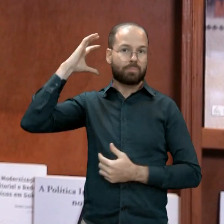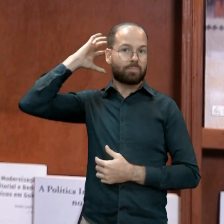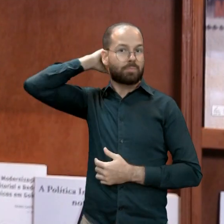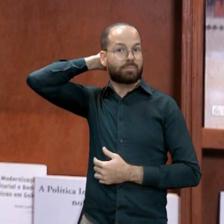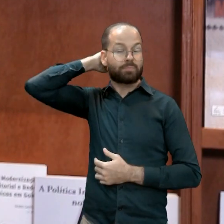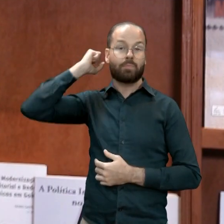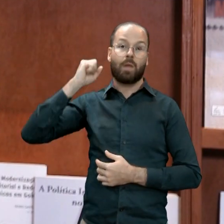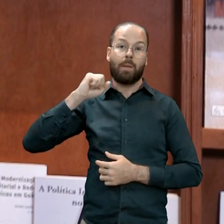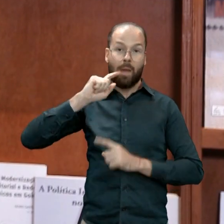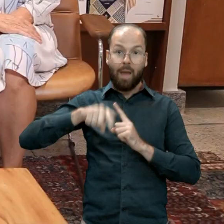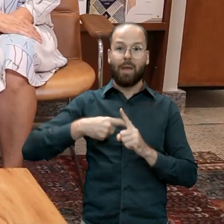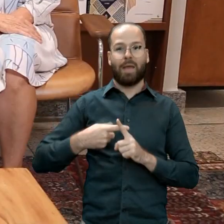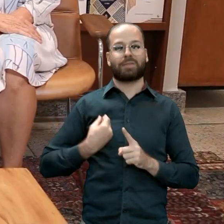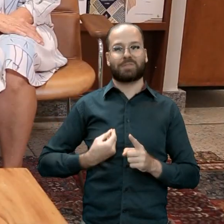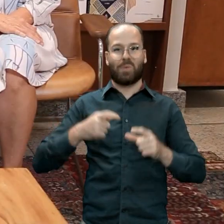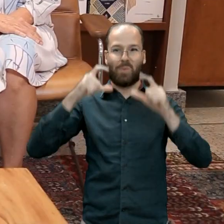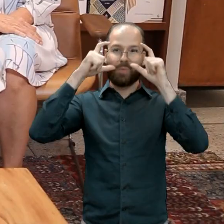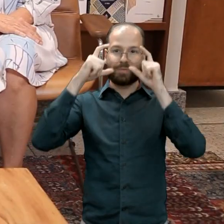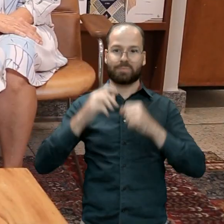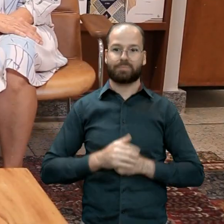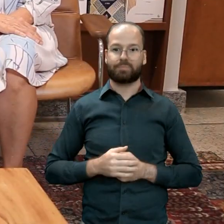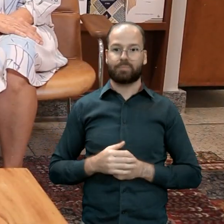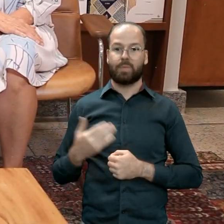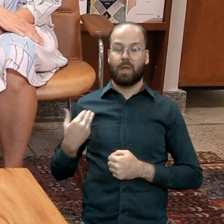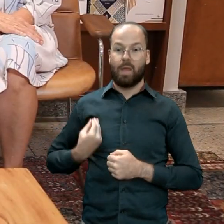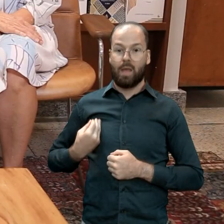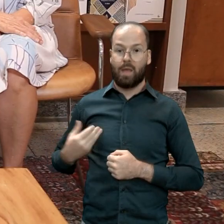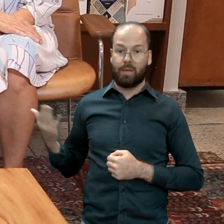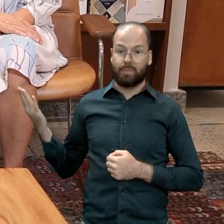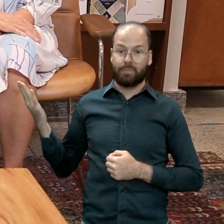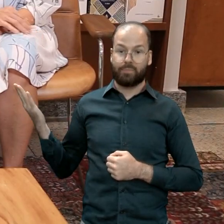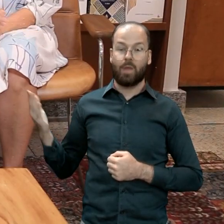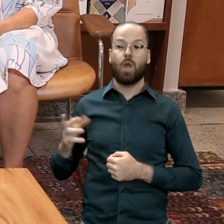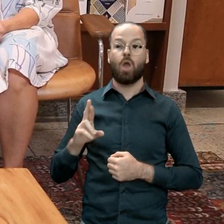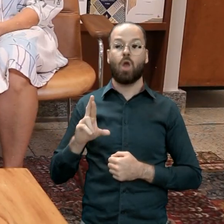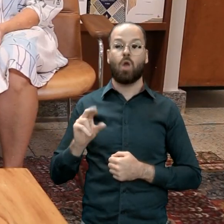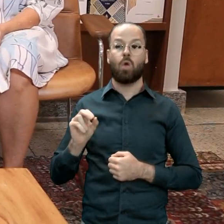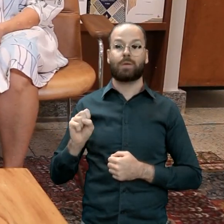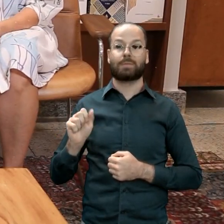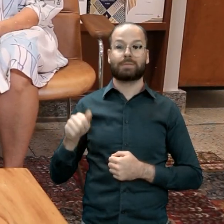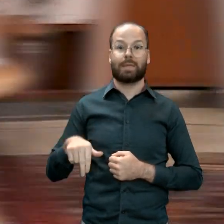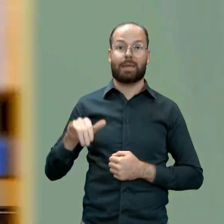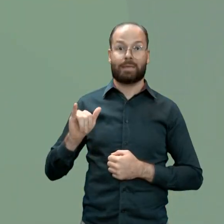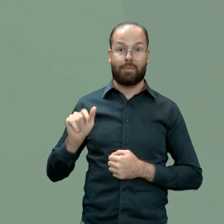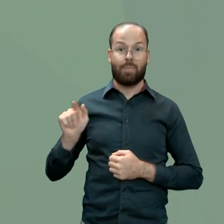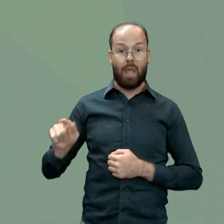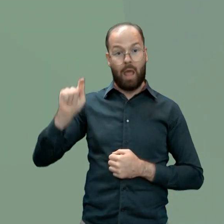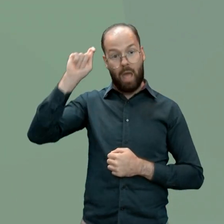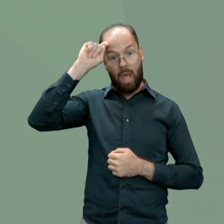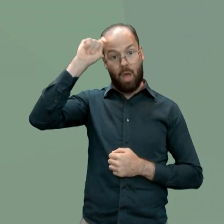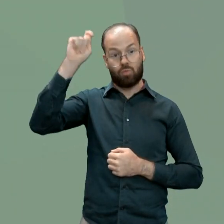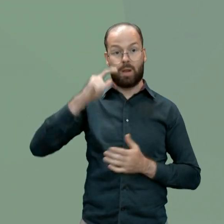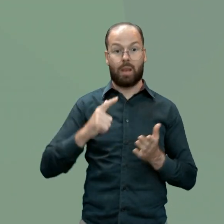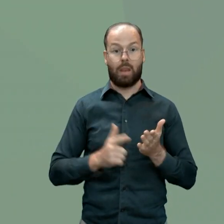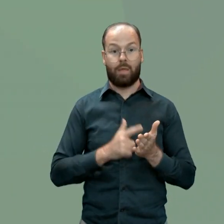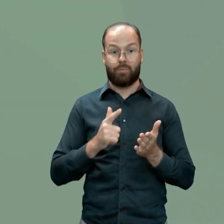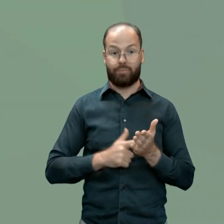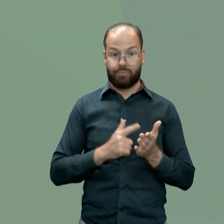e uso óculos. Aqui ao meu lado está a Rosane Pessoa, que é autora do livro Tensões